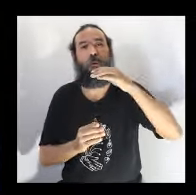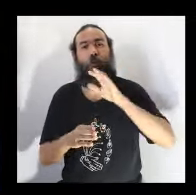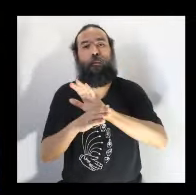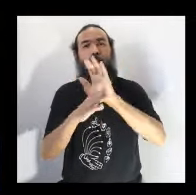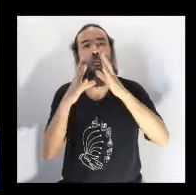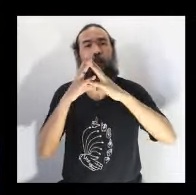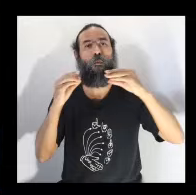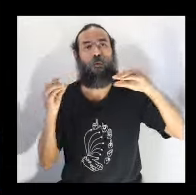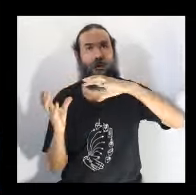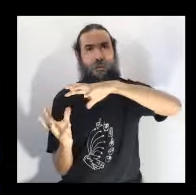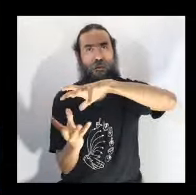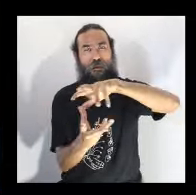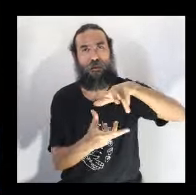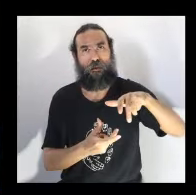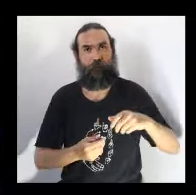terra